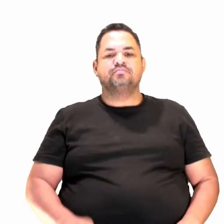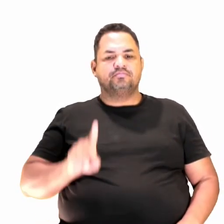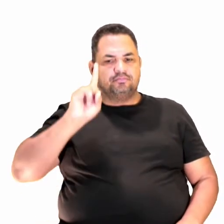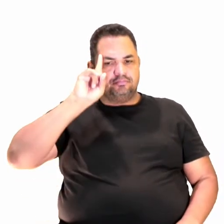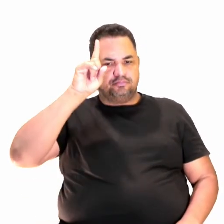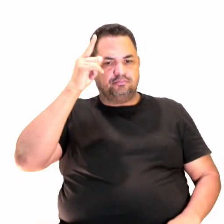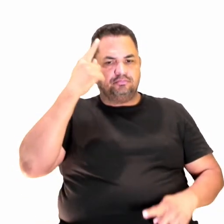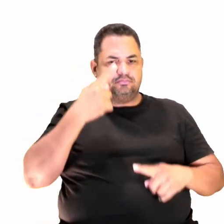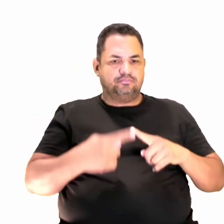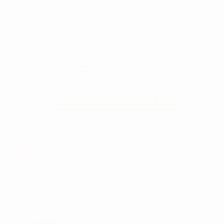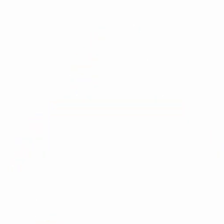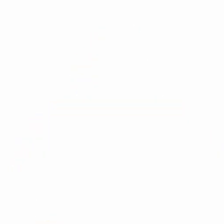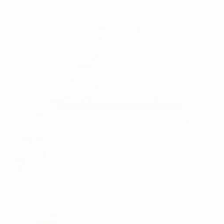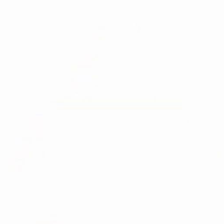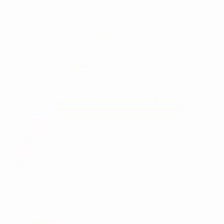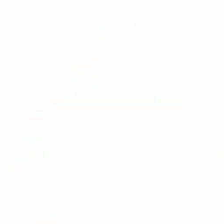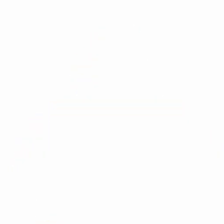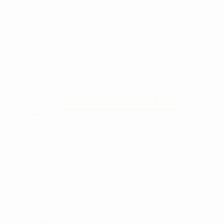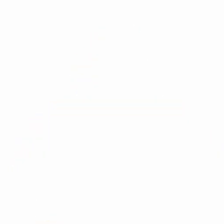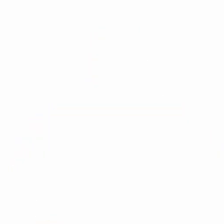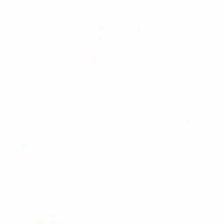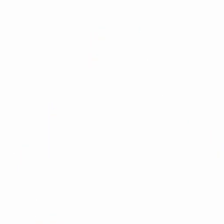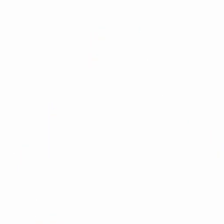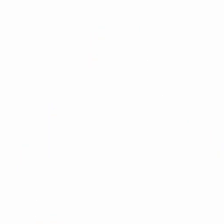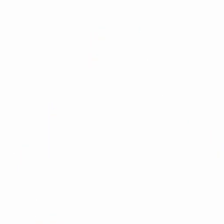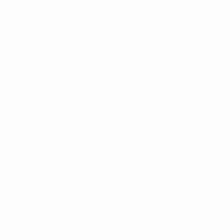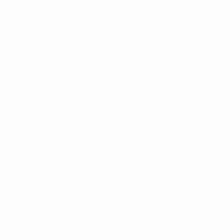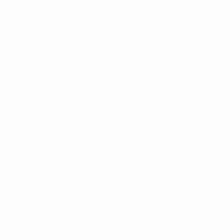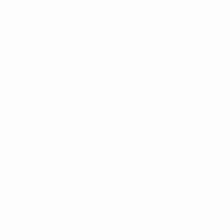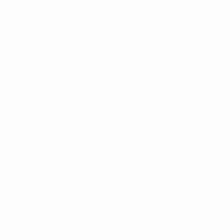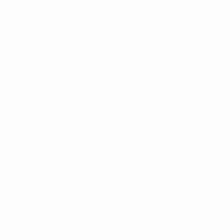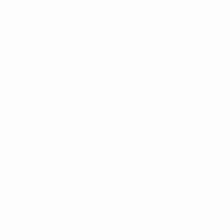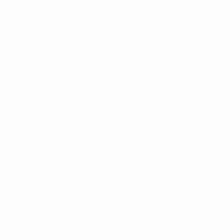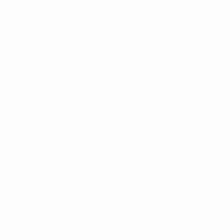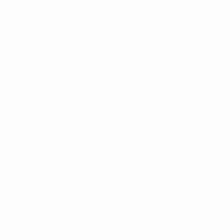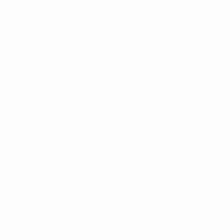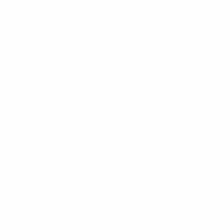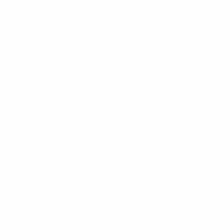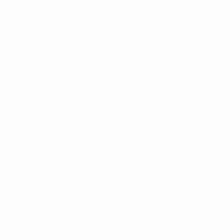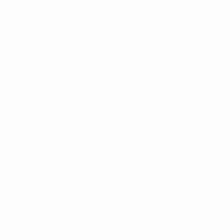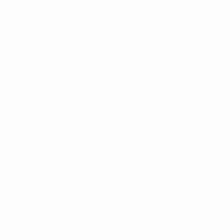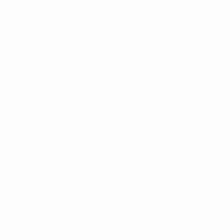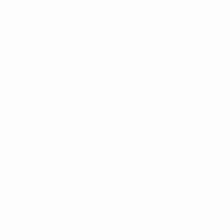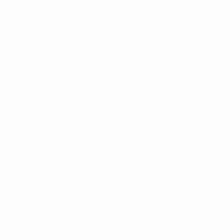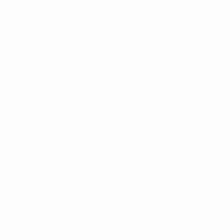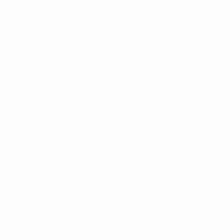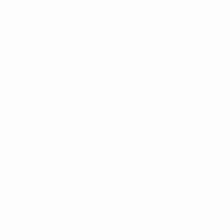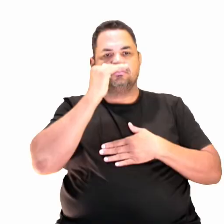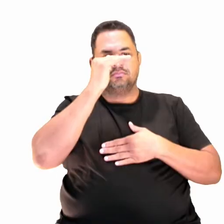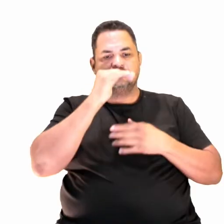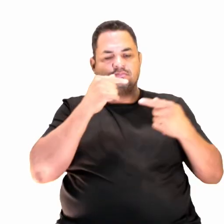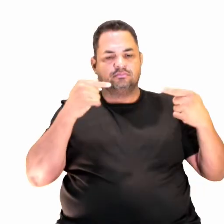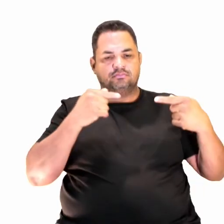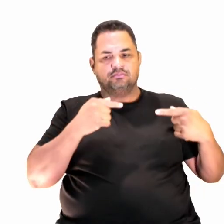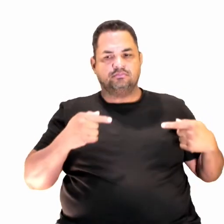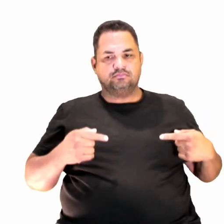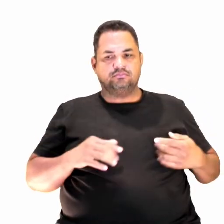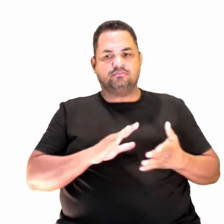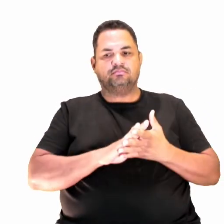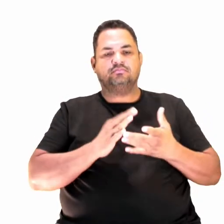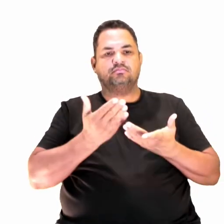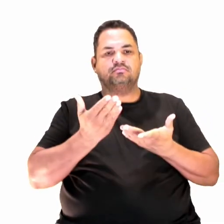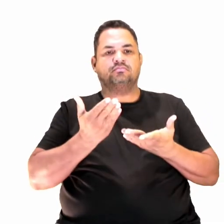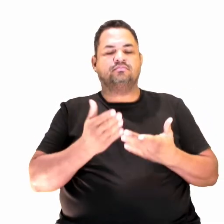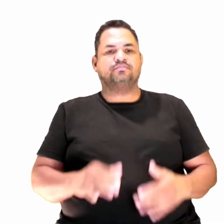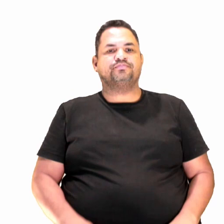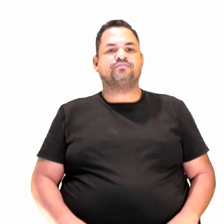de proibição, must not, não devem. Essa aqui é bem simples, vocês vão marcar as colunas com basicamente a